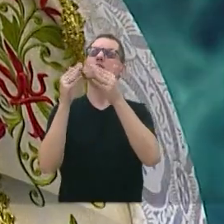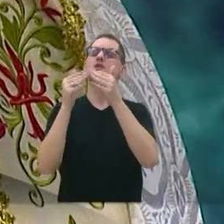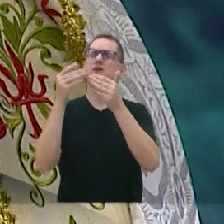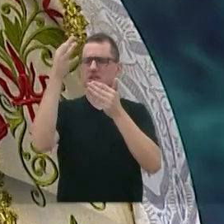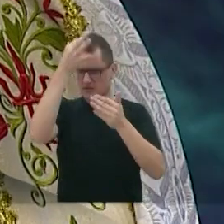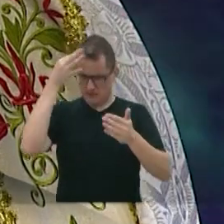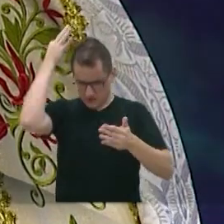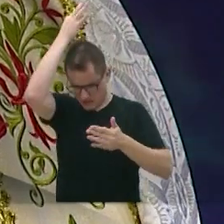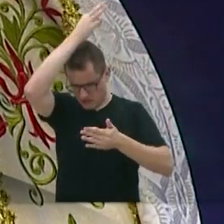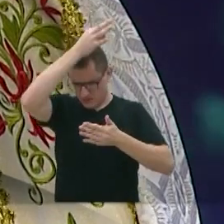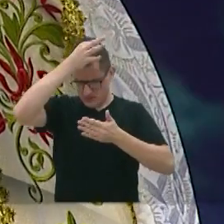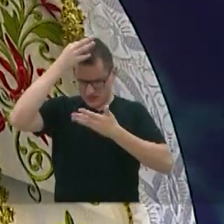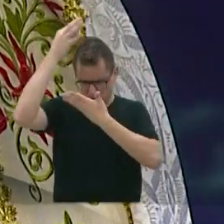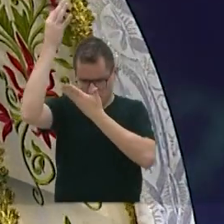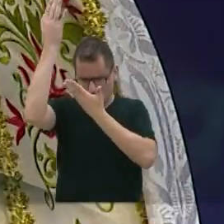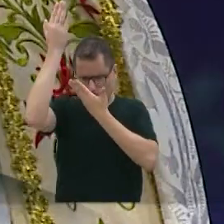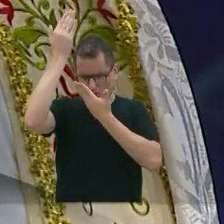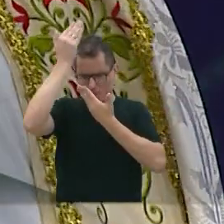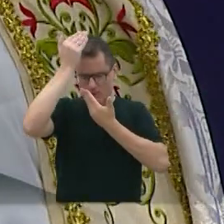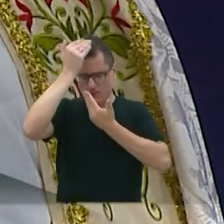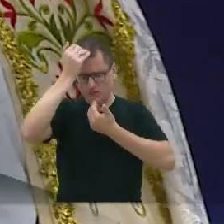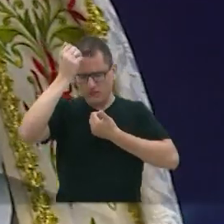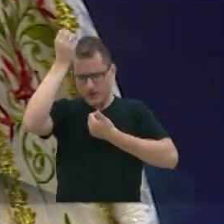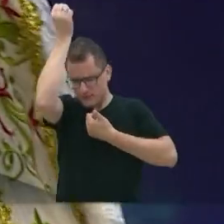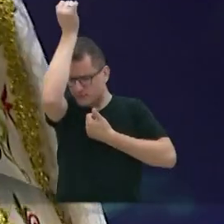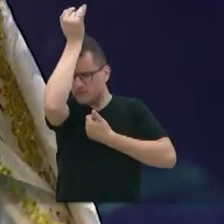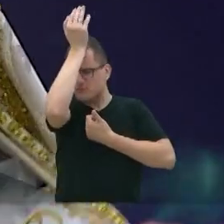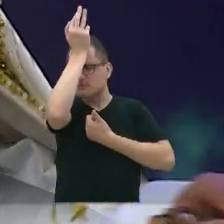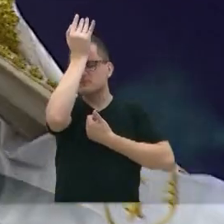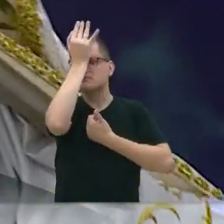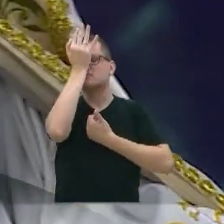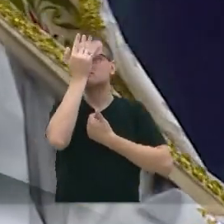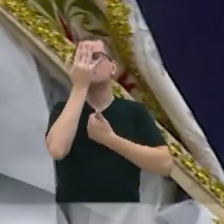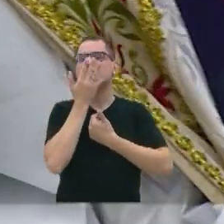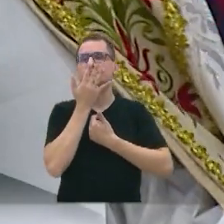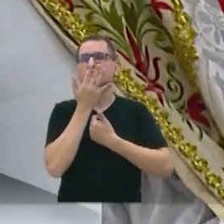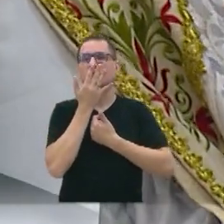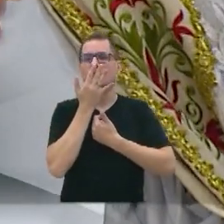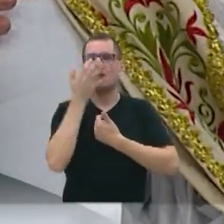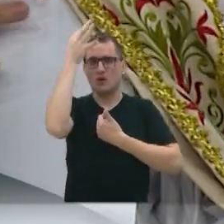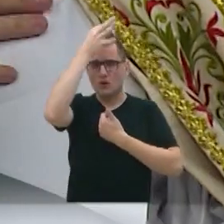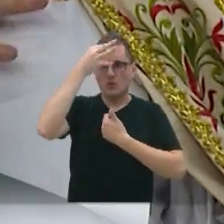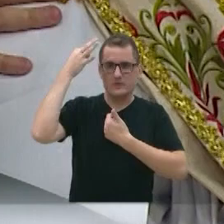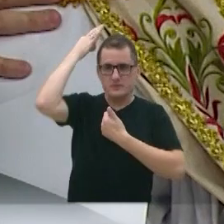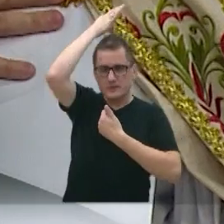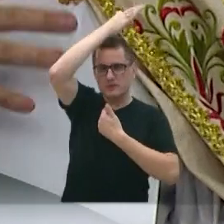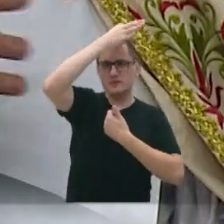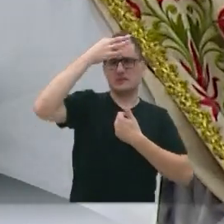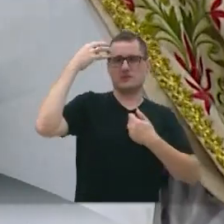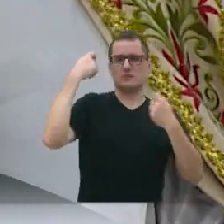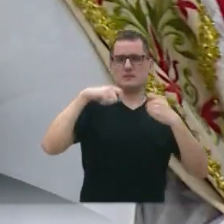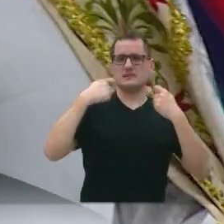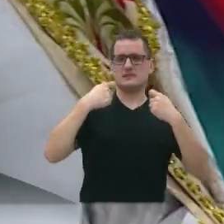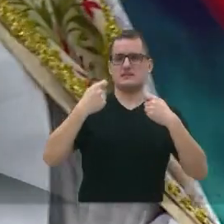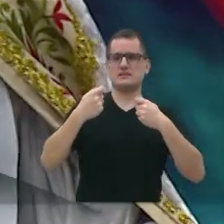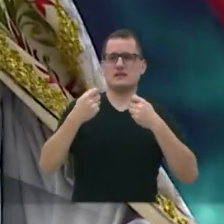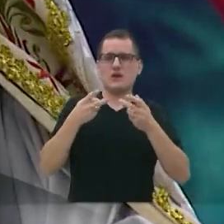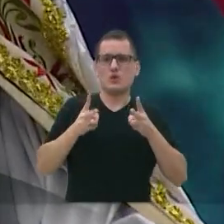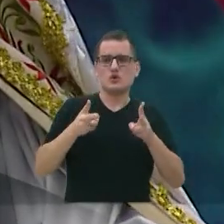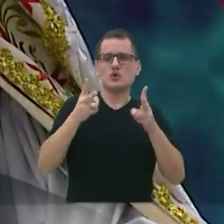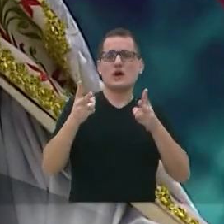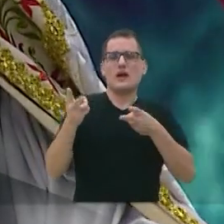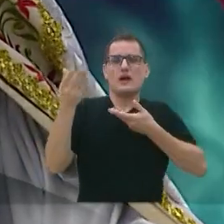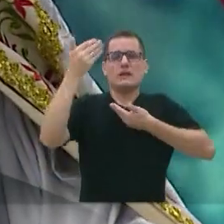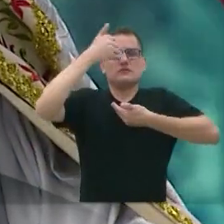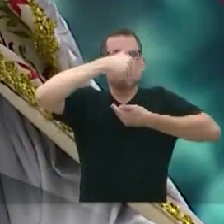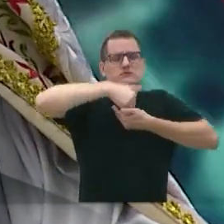Santo. O Espírito Santo precisa permanecer aqui dentro de mim, dentro daqueles que